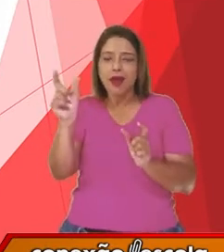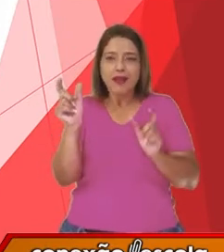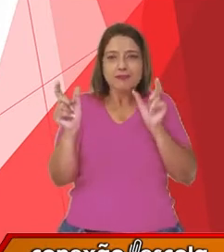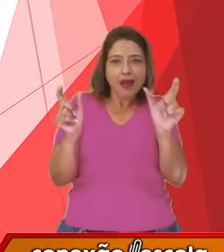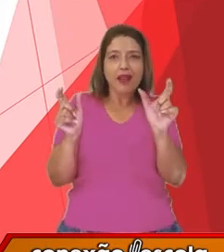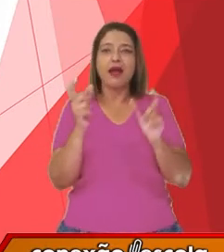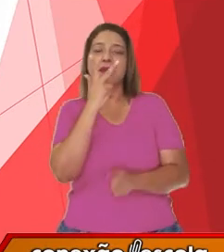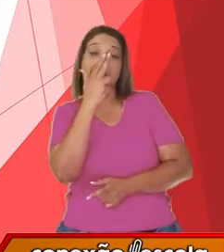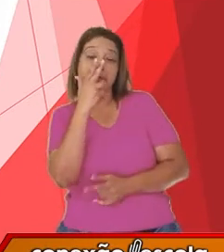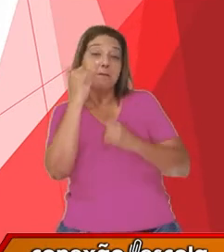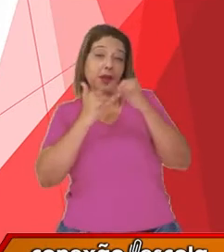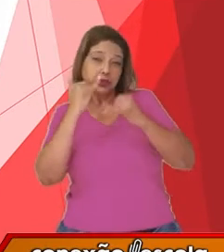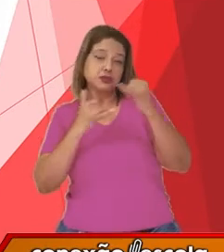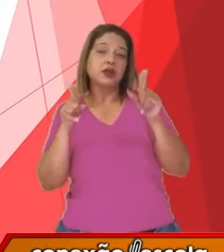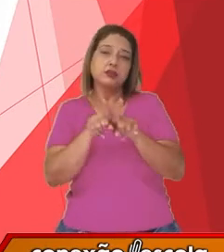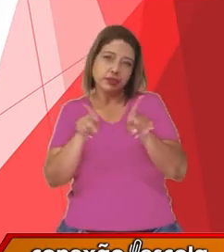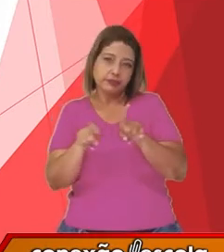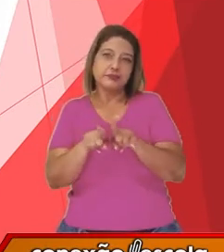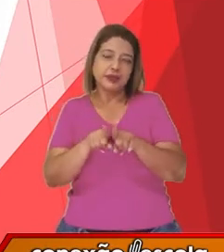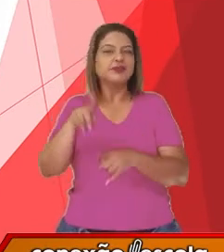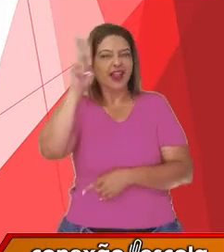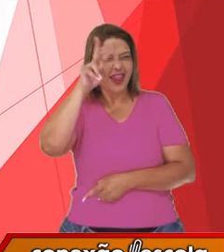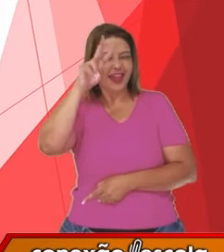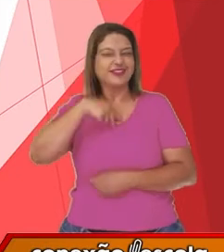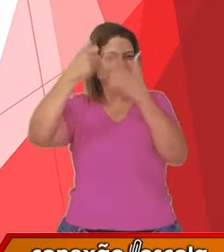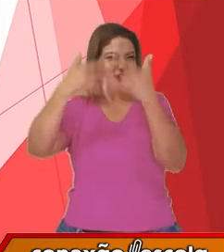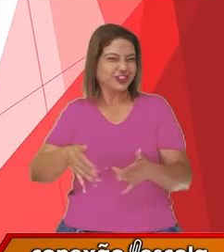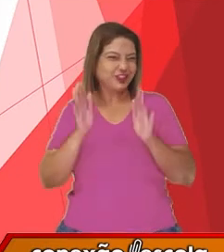outra. Vocês lembram? Nós já estudamos isso.